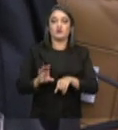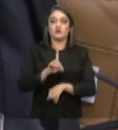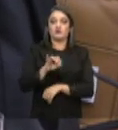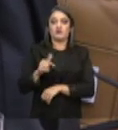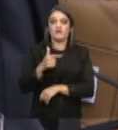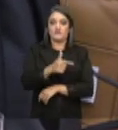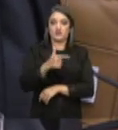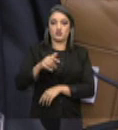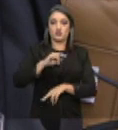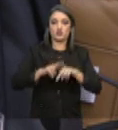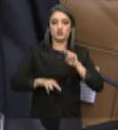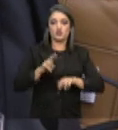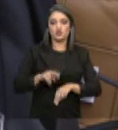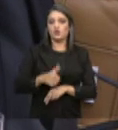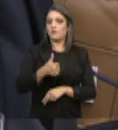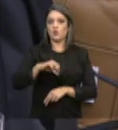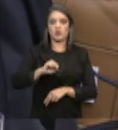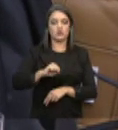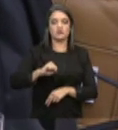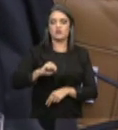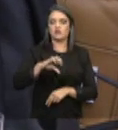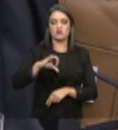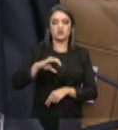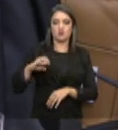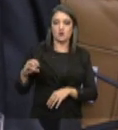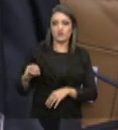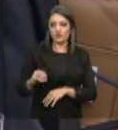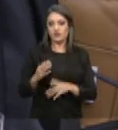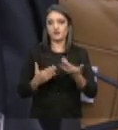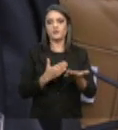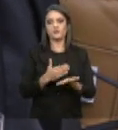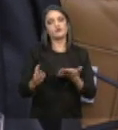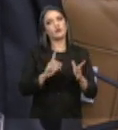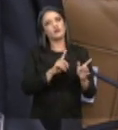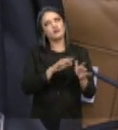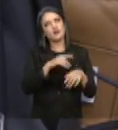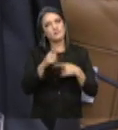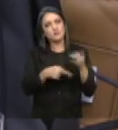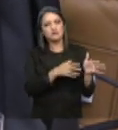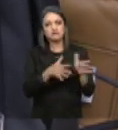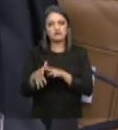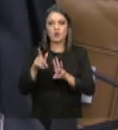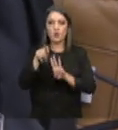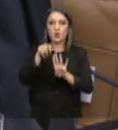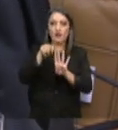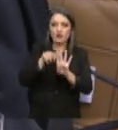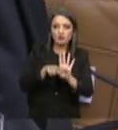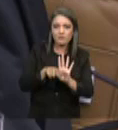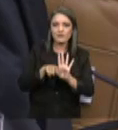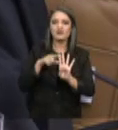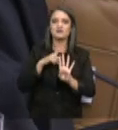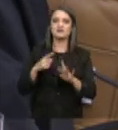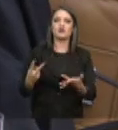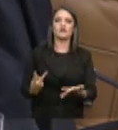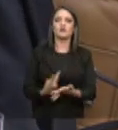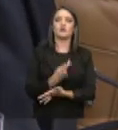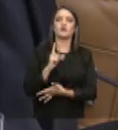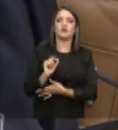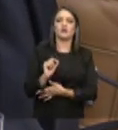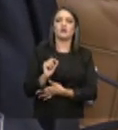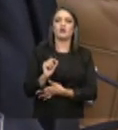Junho de 1890 e que pouco tempo depois quatro meses foi submetido com